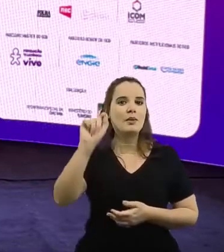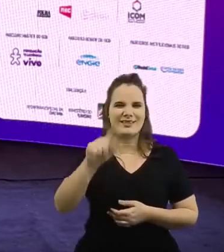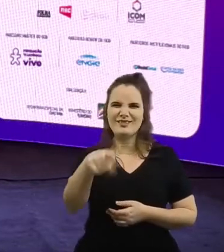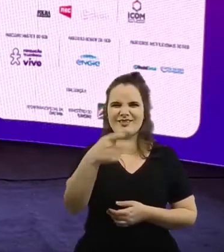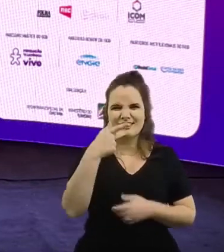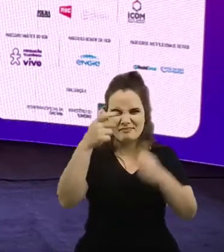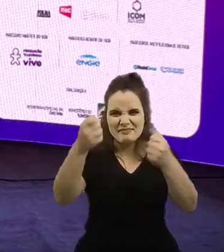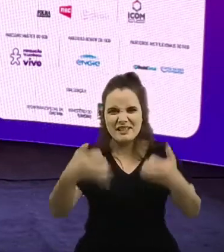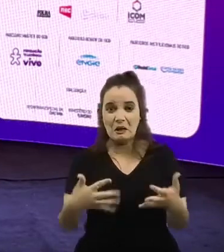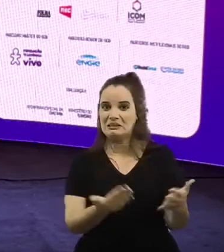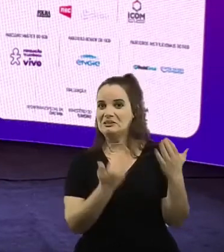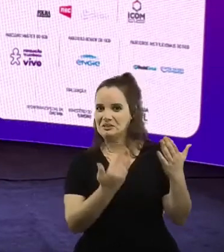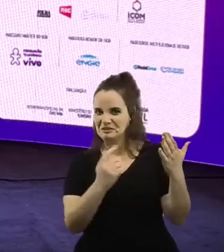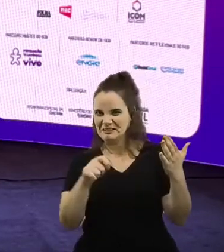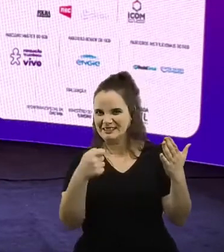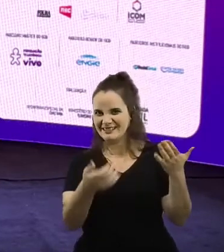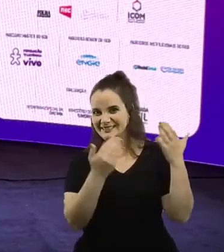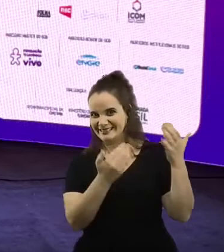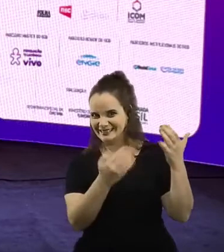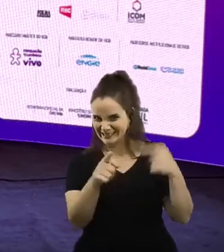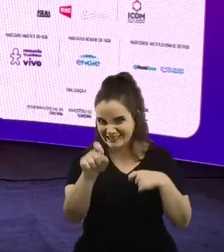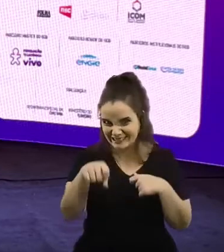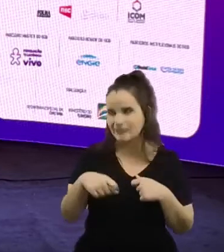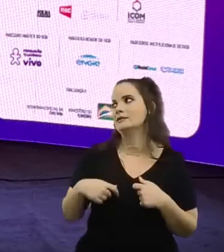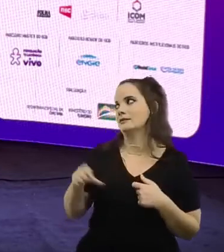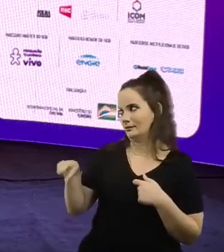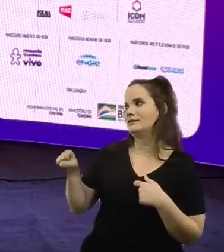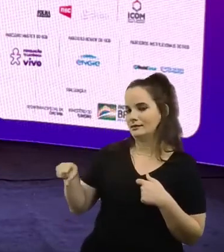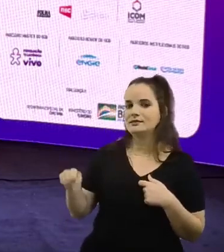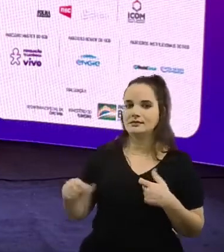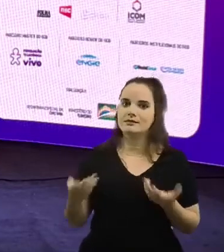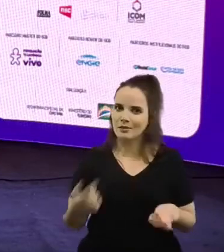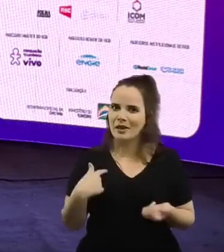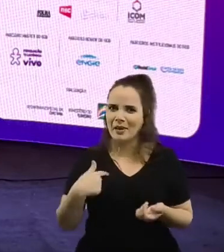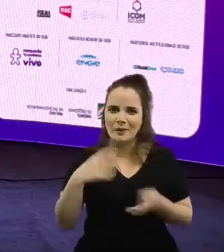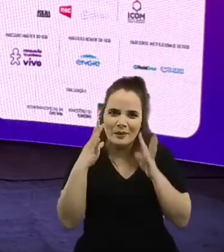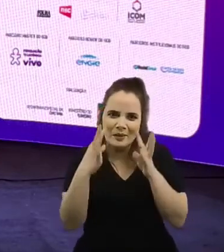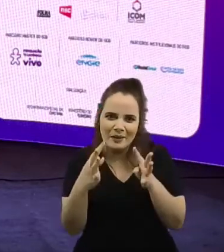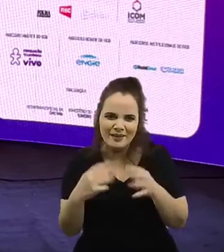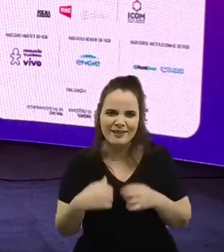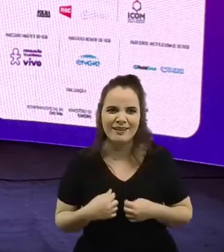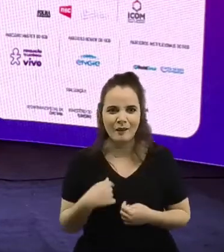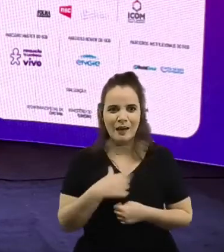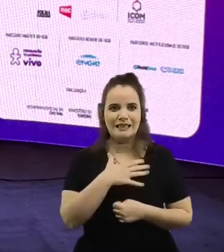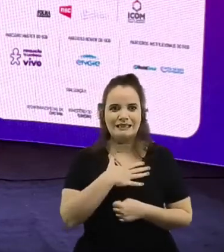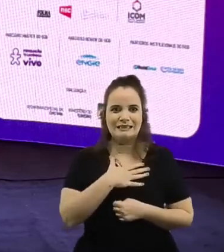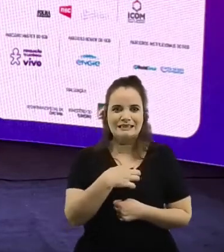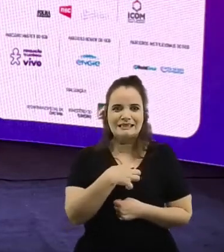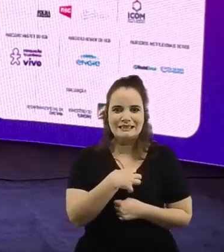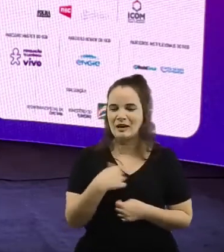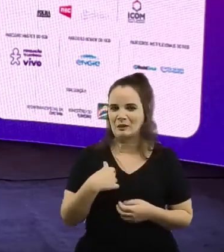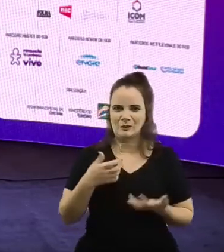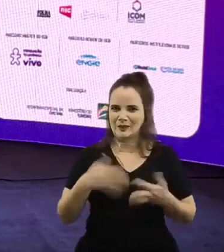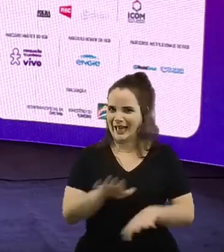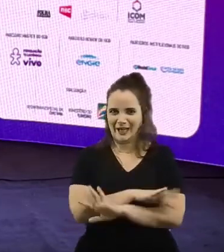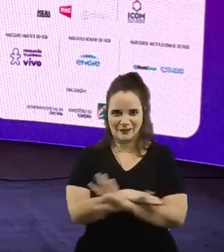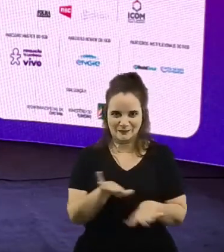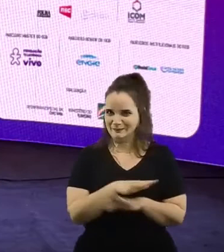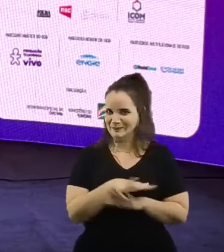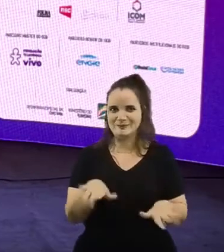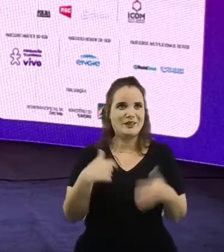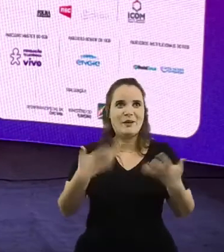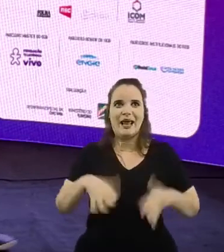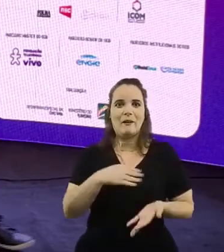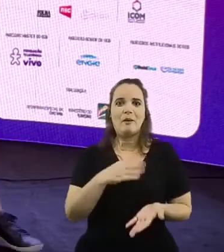né? Eu ouvindo Sim. a tua fala, já não quero mais saber de nada, não quero colocar meus dados em